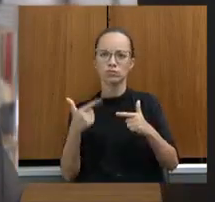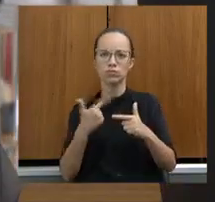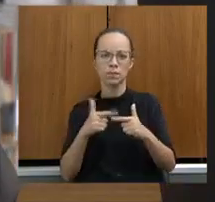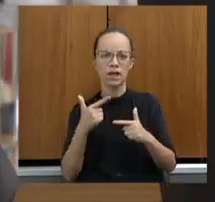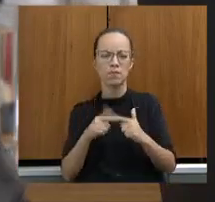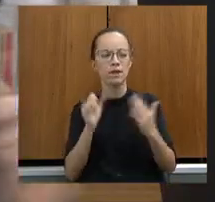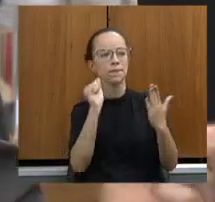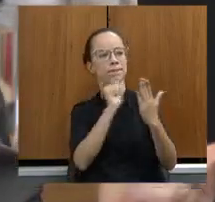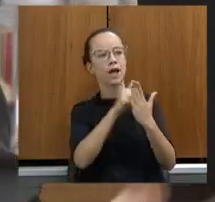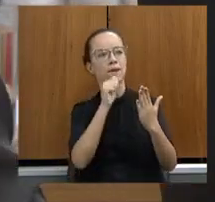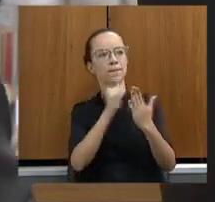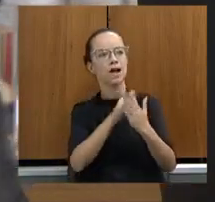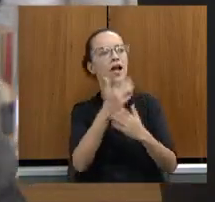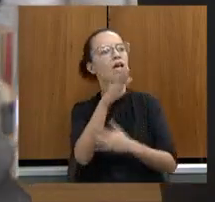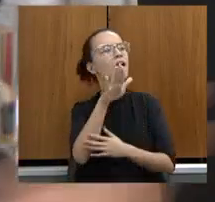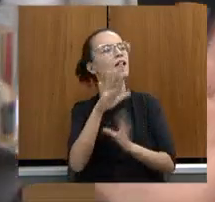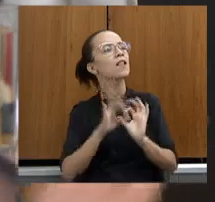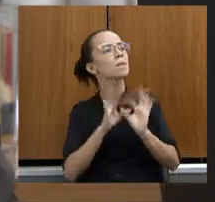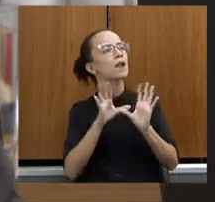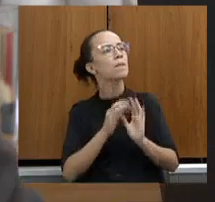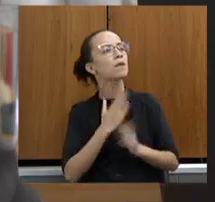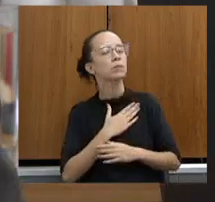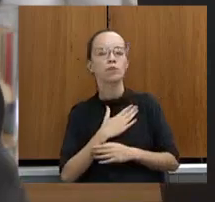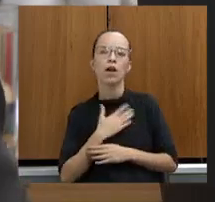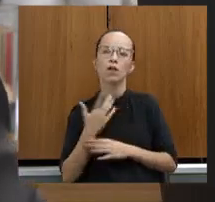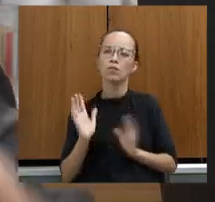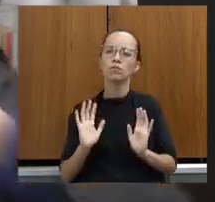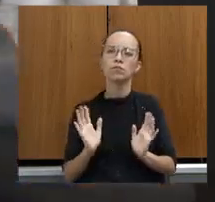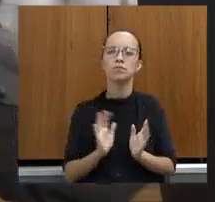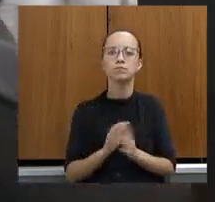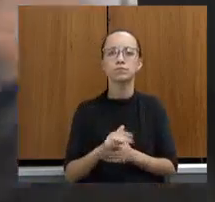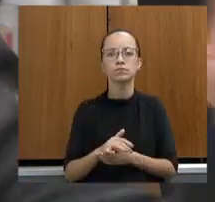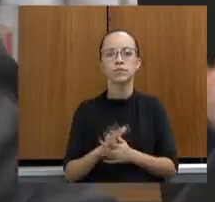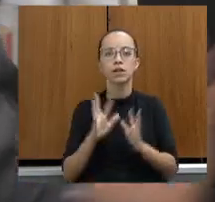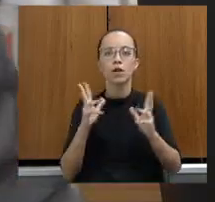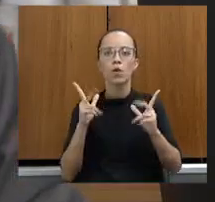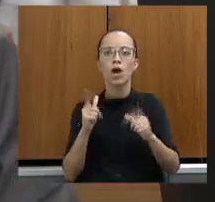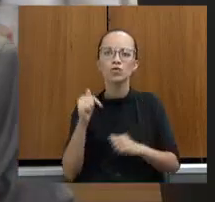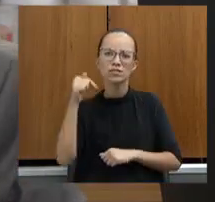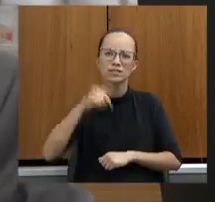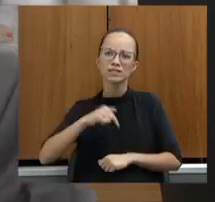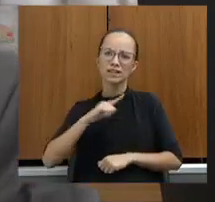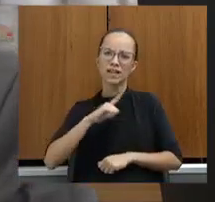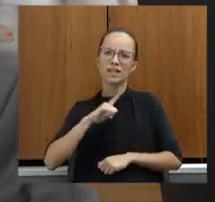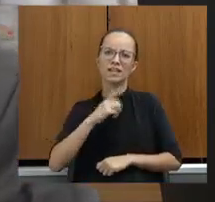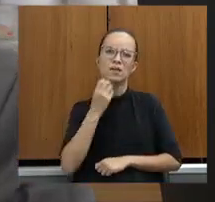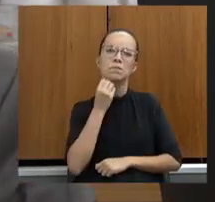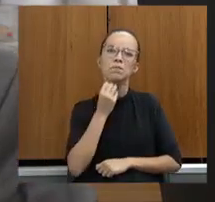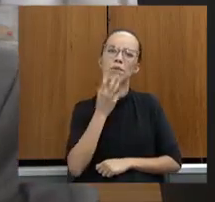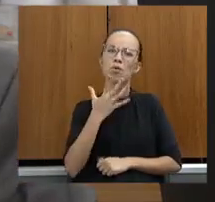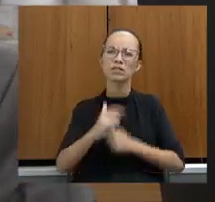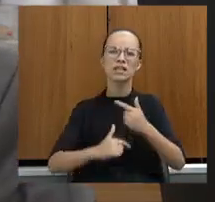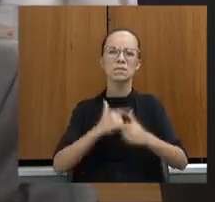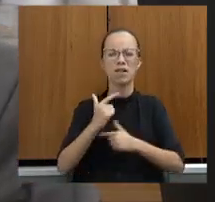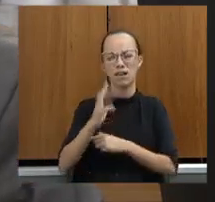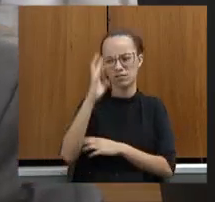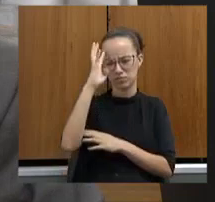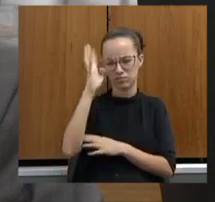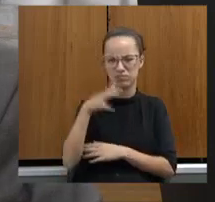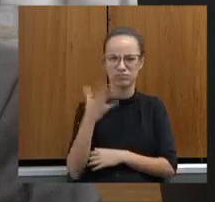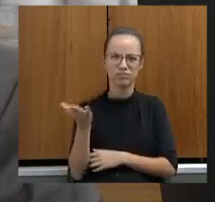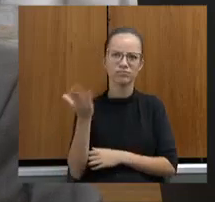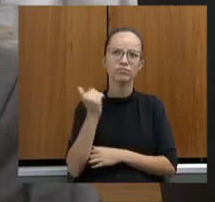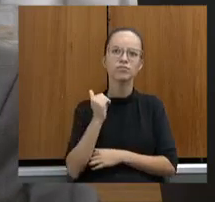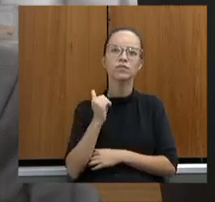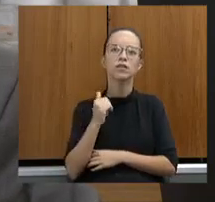porta do secretário goreta libera isso para mim não não tem não acho que tá aqui para mim já é suficiente demais da conta vamos trabalhar vamos resolver eu